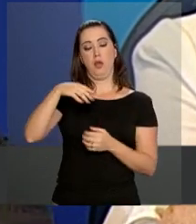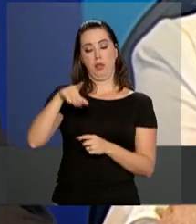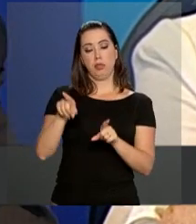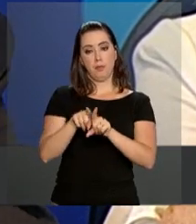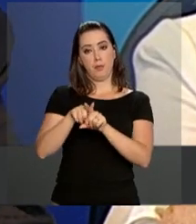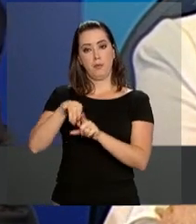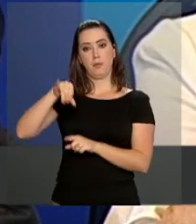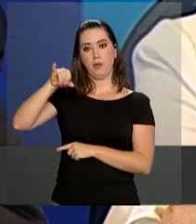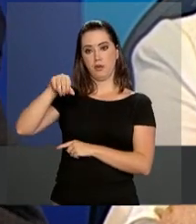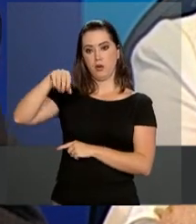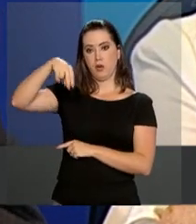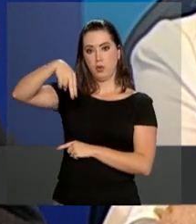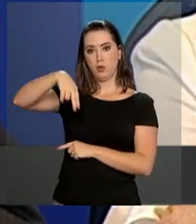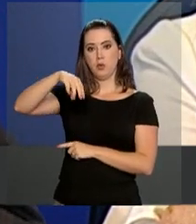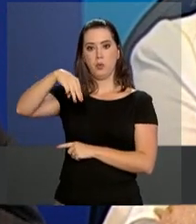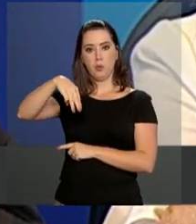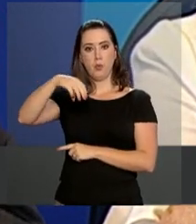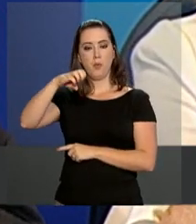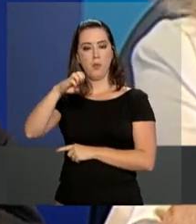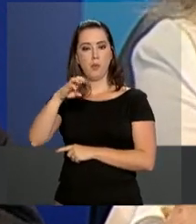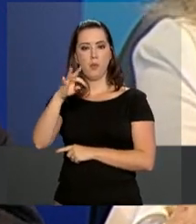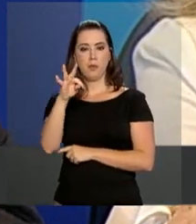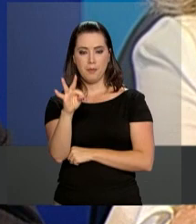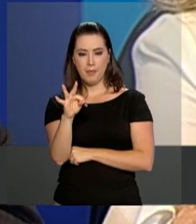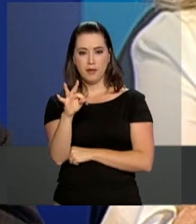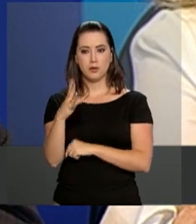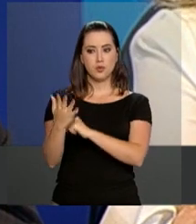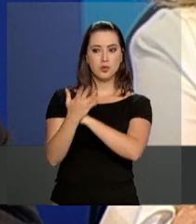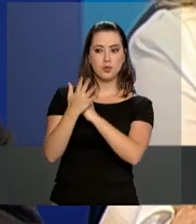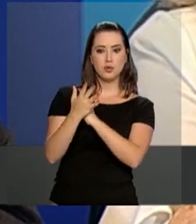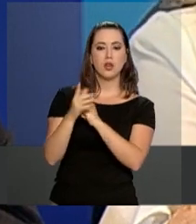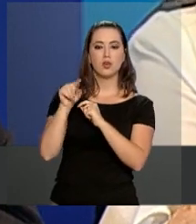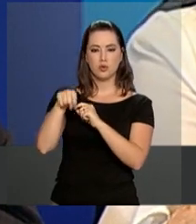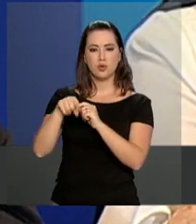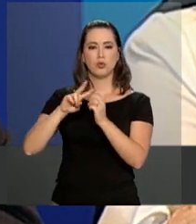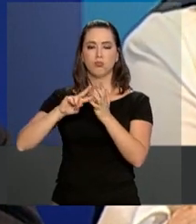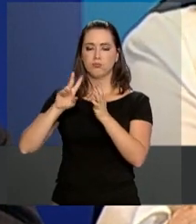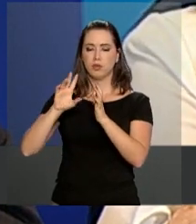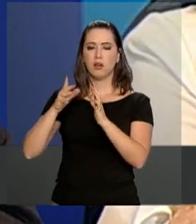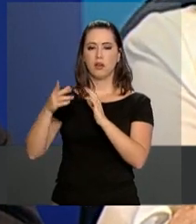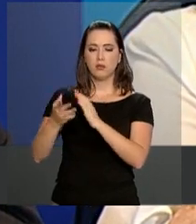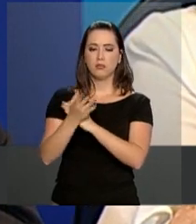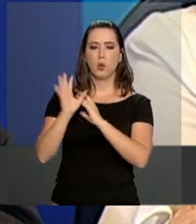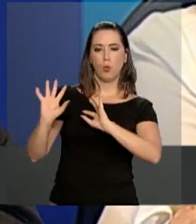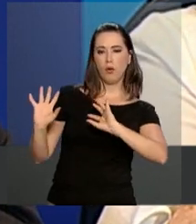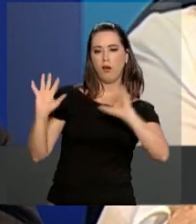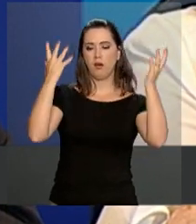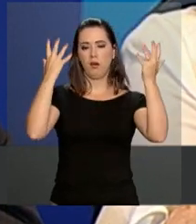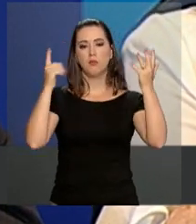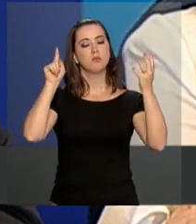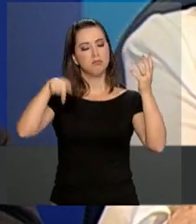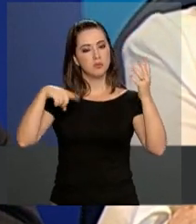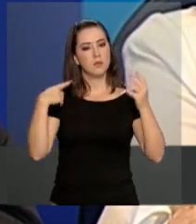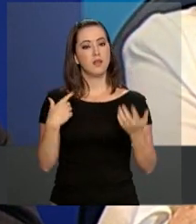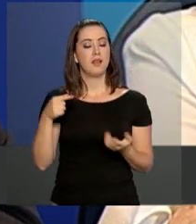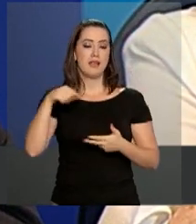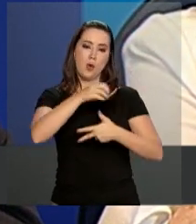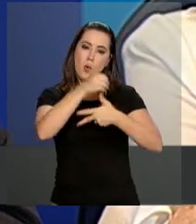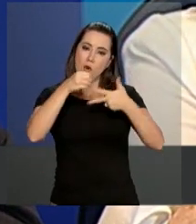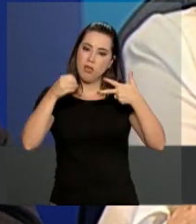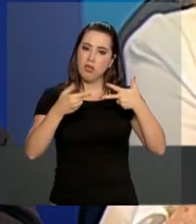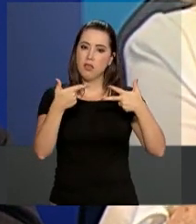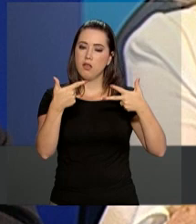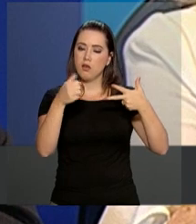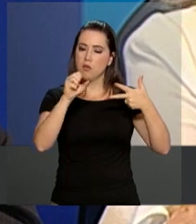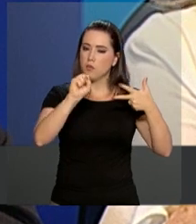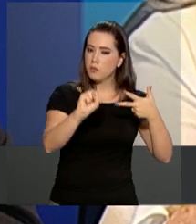que nos ajudou muito na metodologia né enfim agradecer a todos os atores o enem 2018 o primeiro